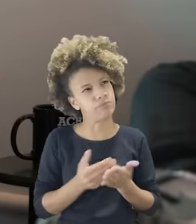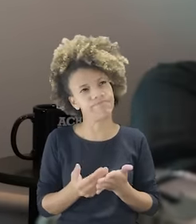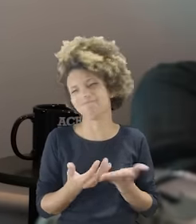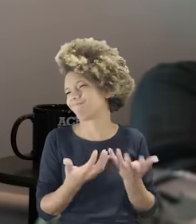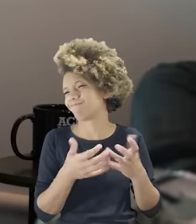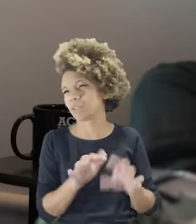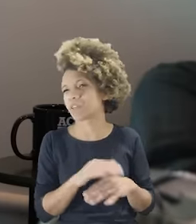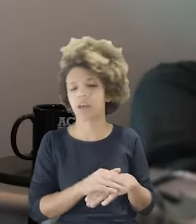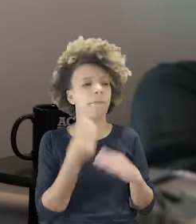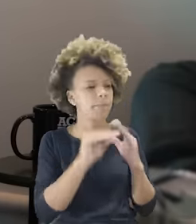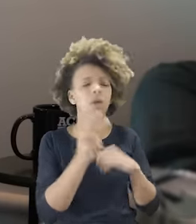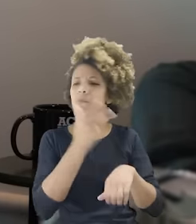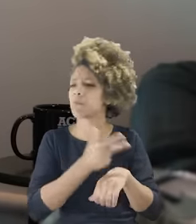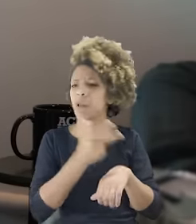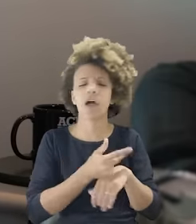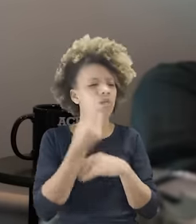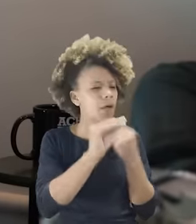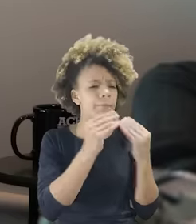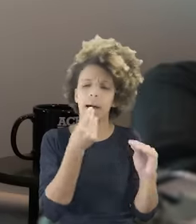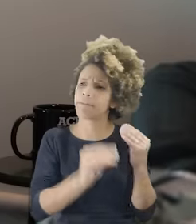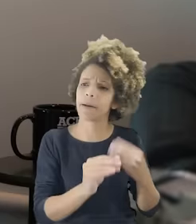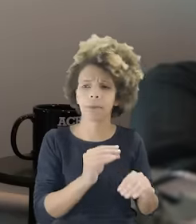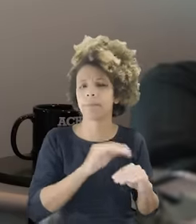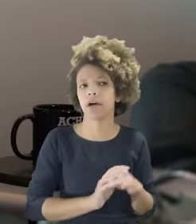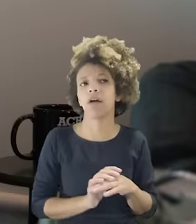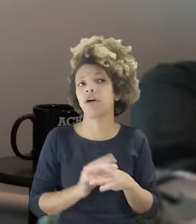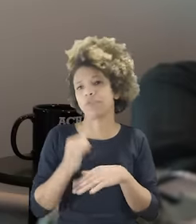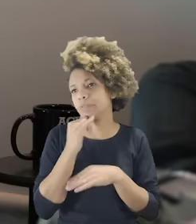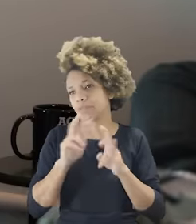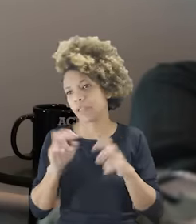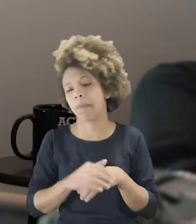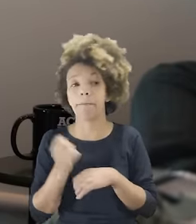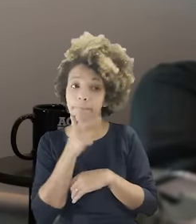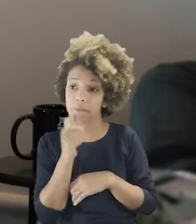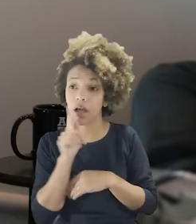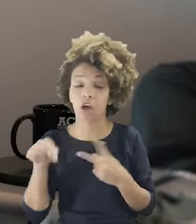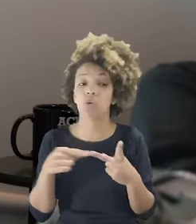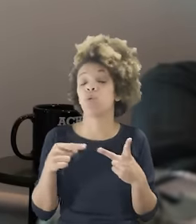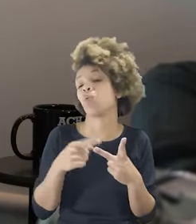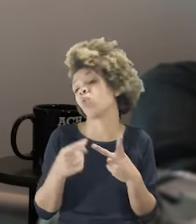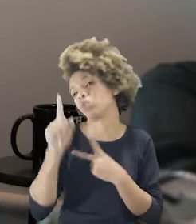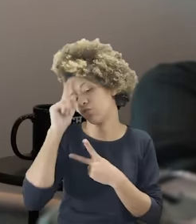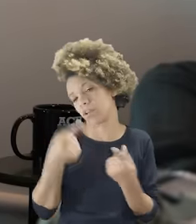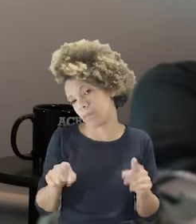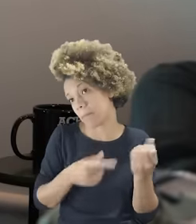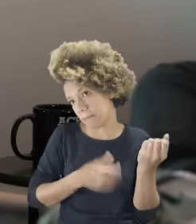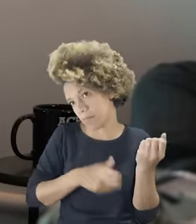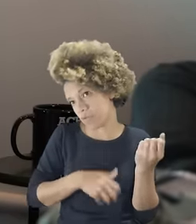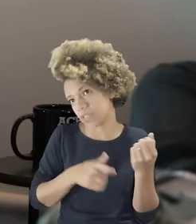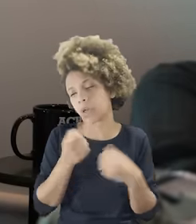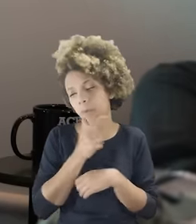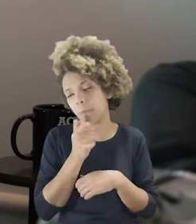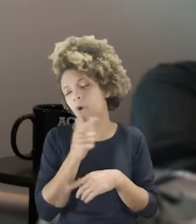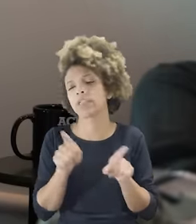eu falei assim cara eu não quero saber vou postar um vídeo Todo dia todo dia então o vídeo Um dia eu postar um vídeo falando tipo mais stand up é um dia eu fazia música que eu